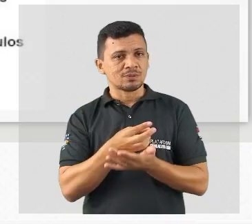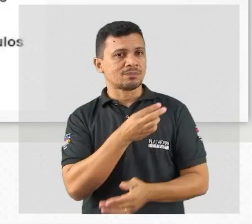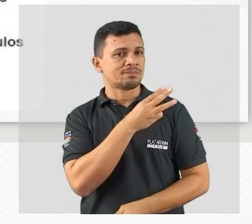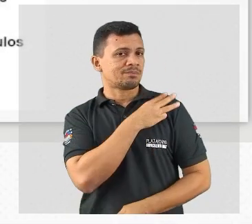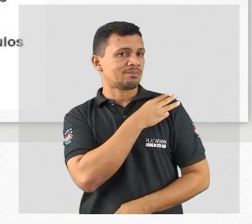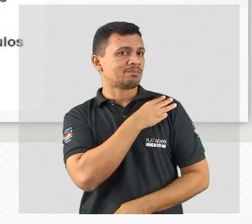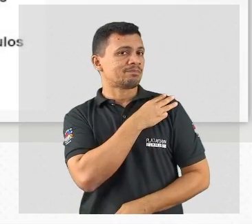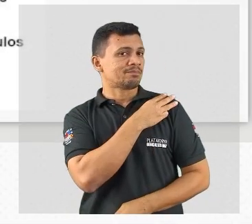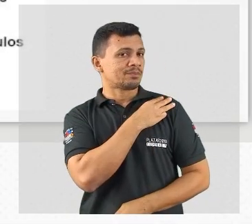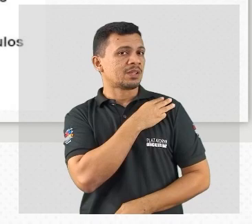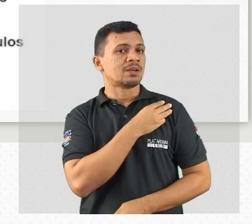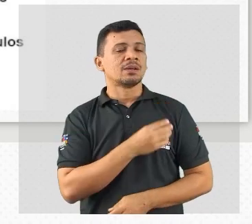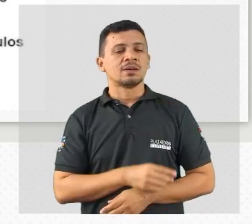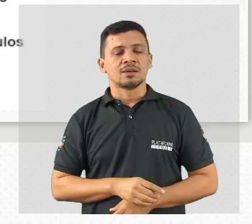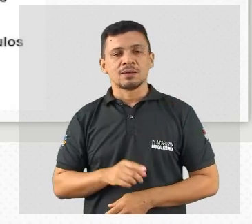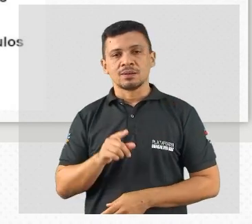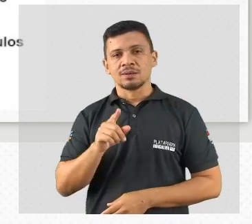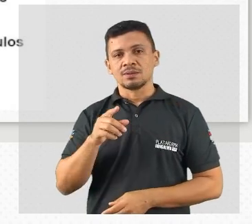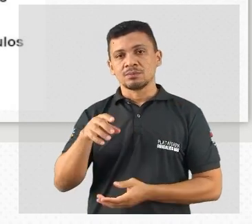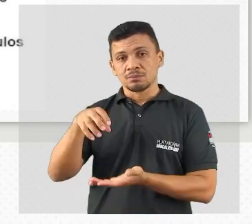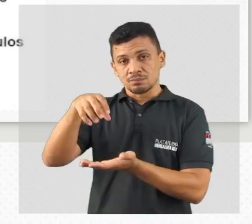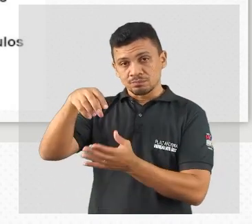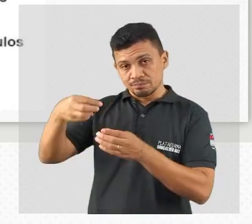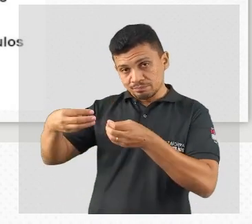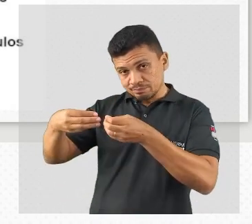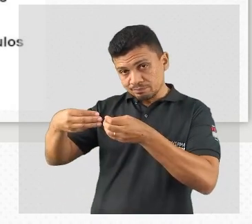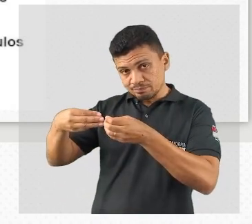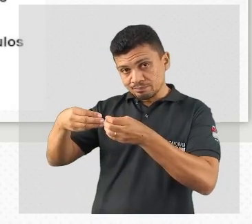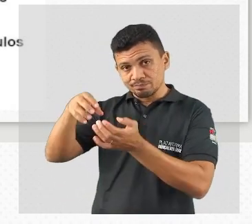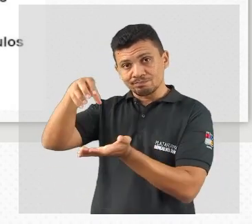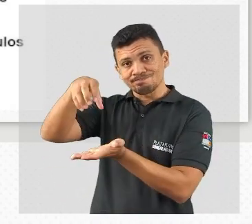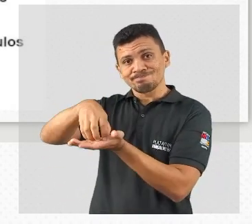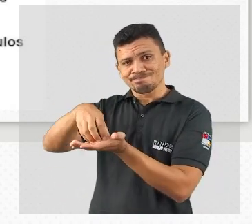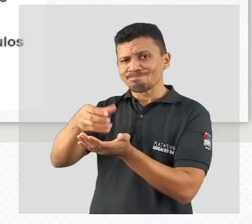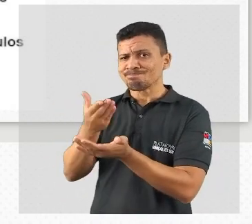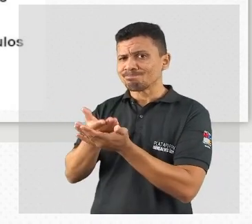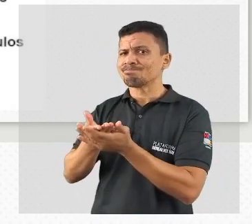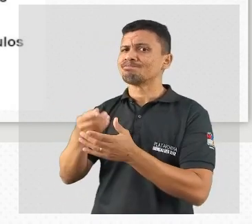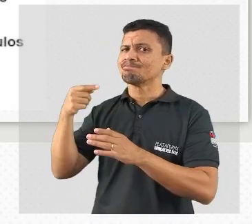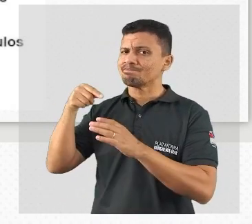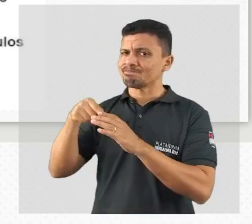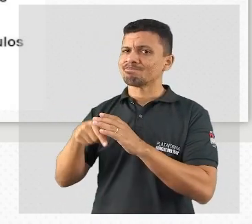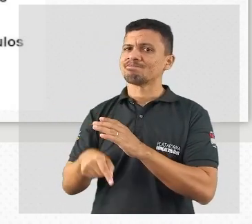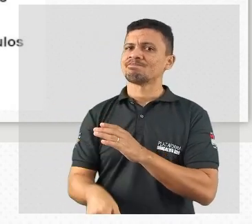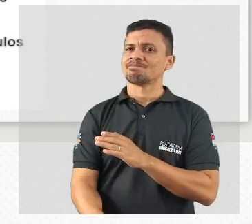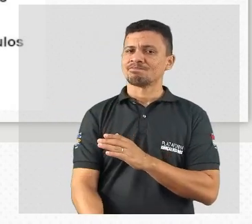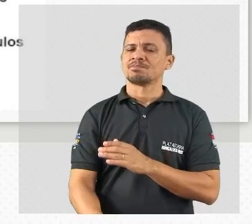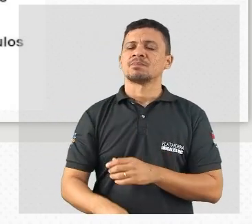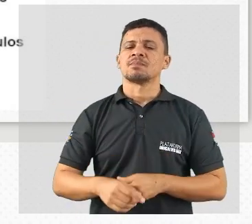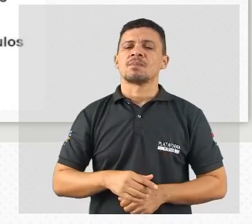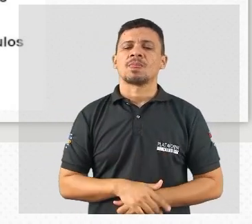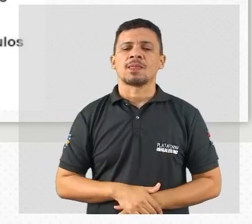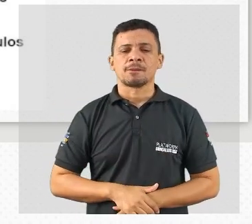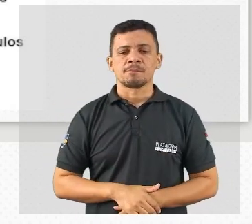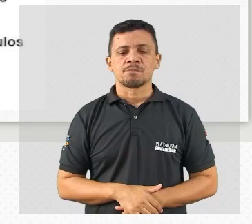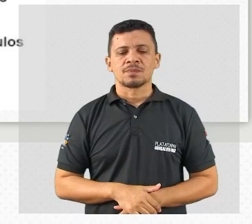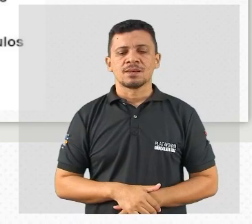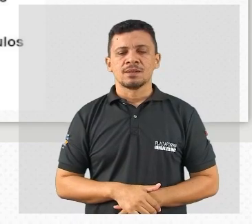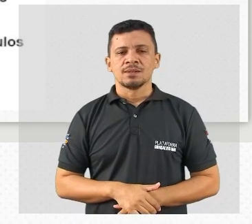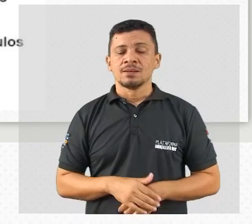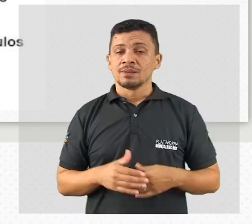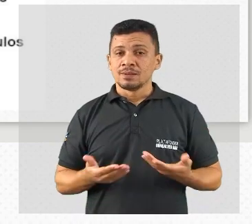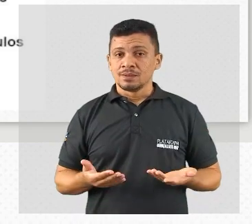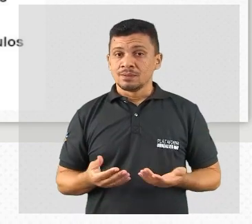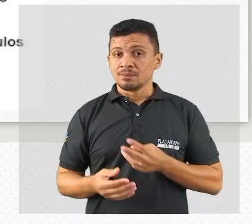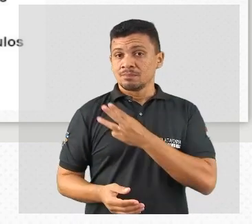mais de forma mais profunda, né? Aprofundadamente, a gente estuda as células eucarióticas,